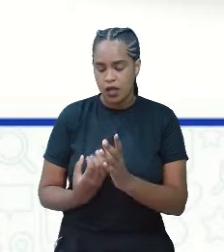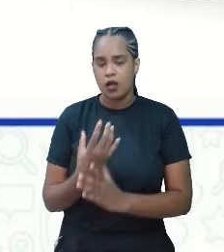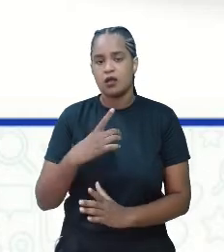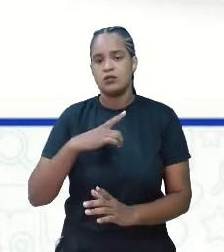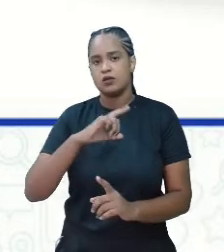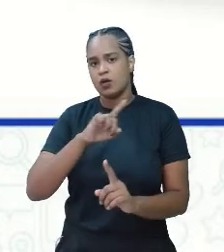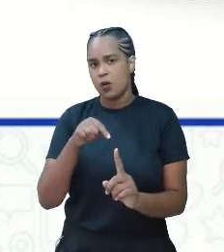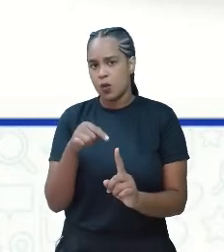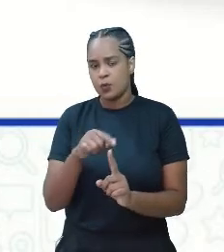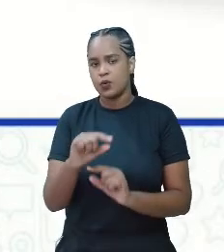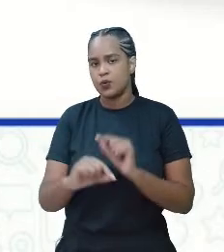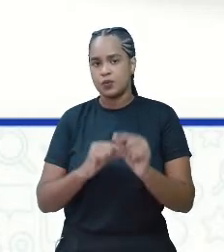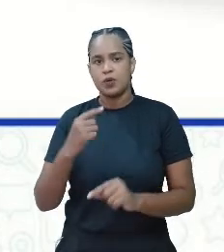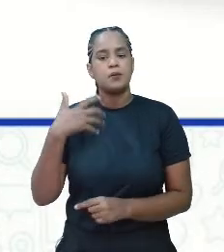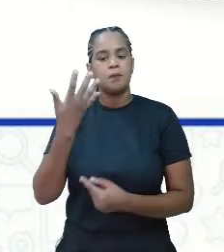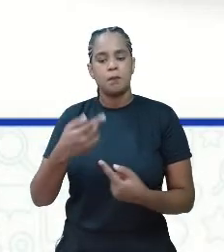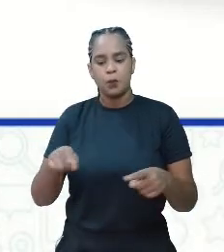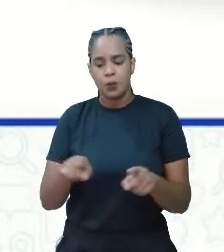essa